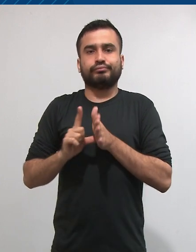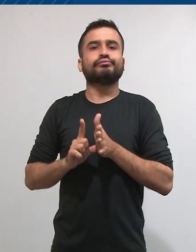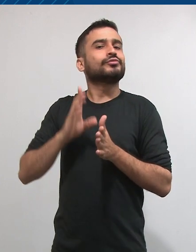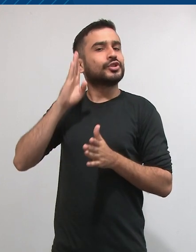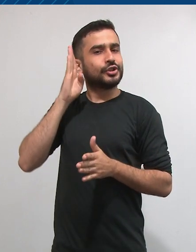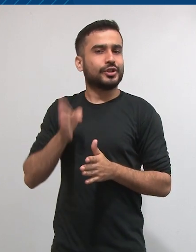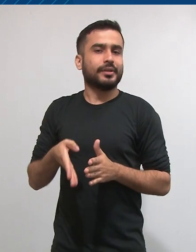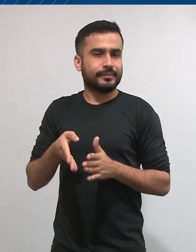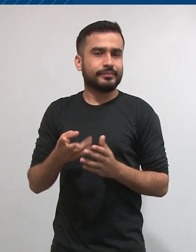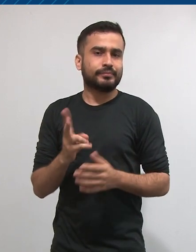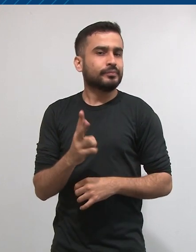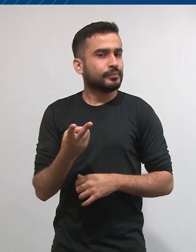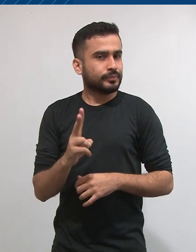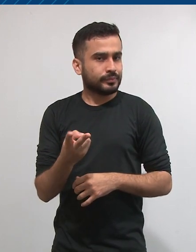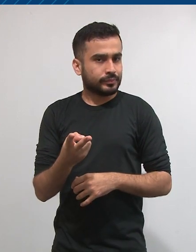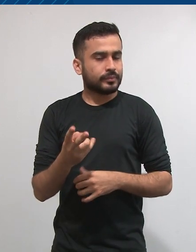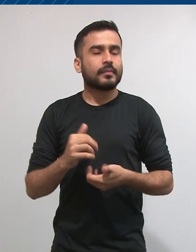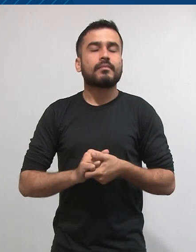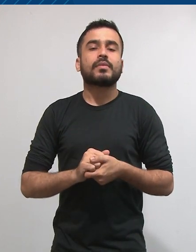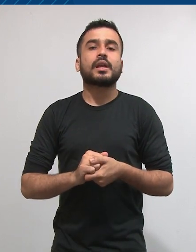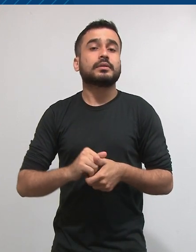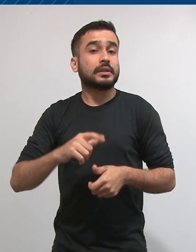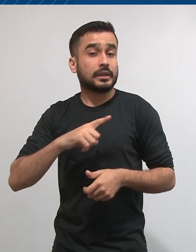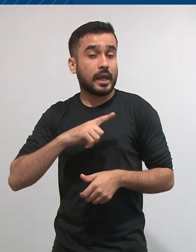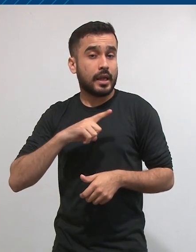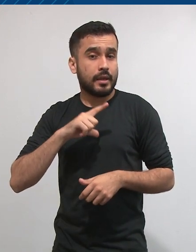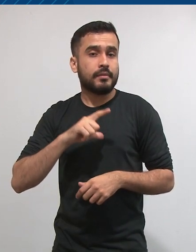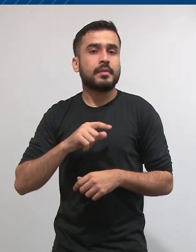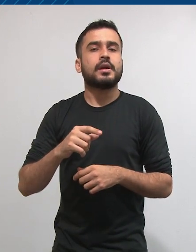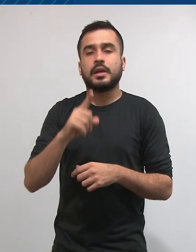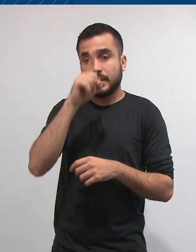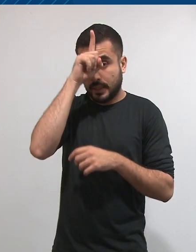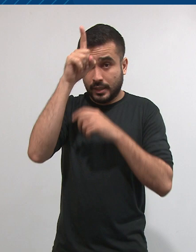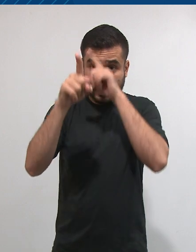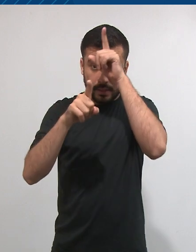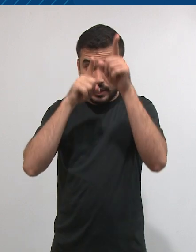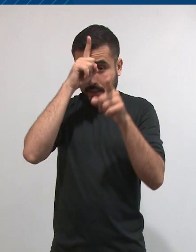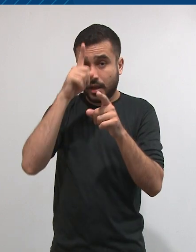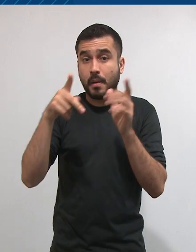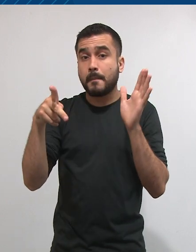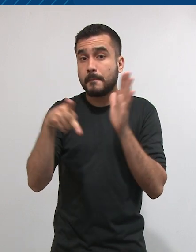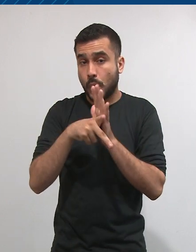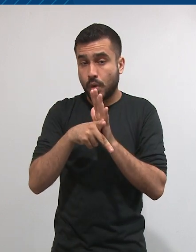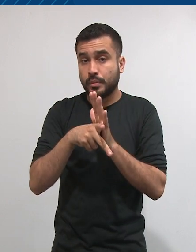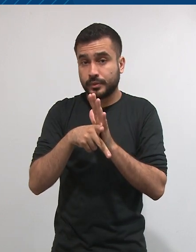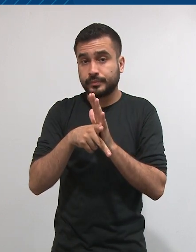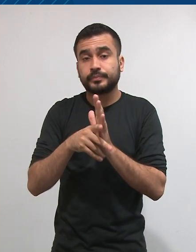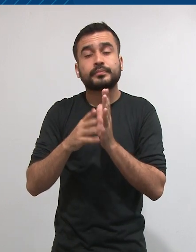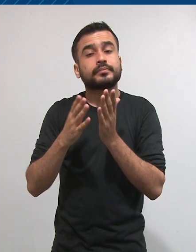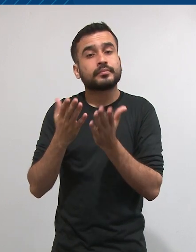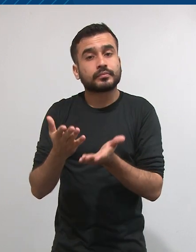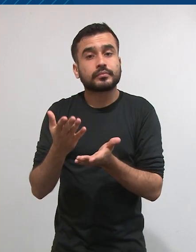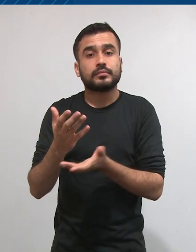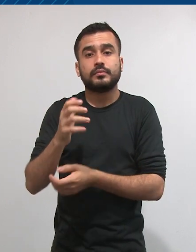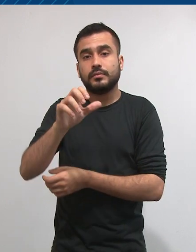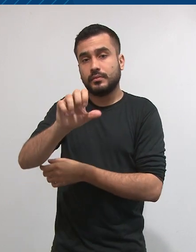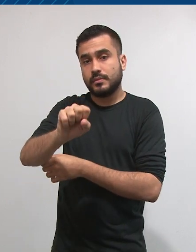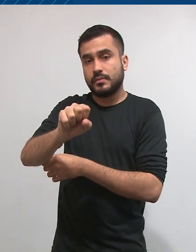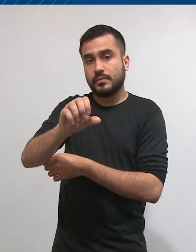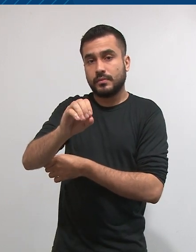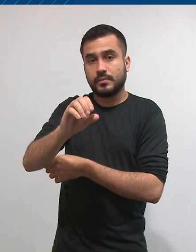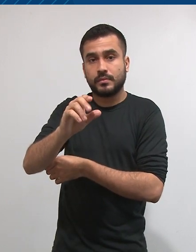para Aristóteles. Nós temos de Sócrates as ideias trazidas por Platão. E Sócrates vai